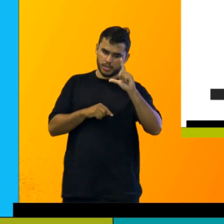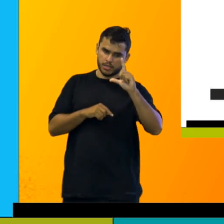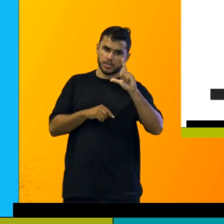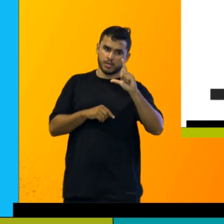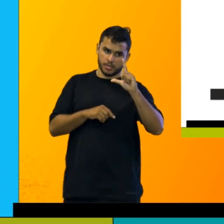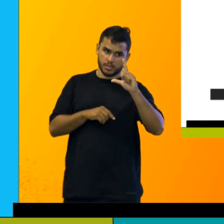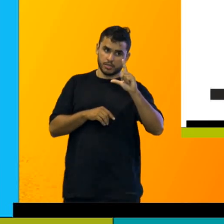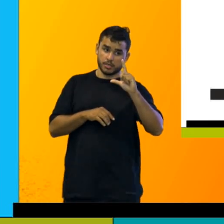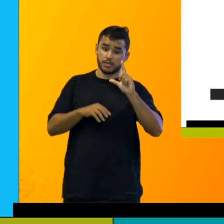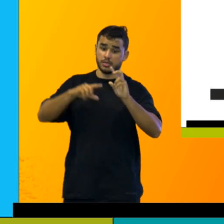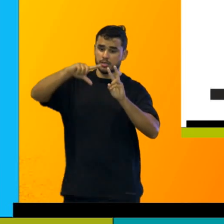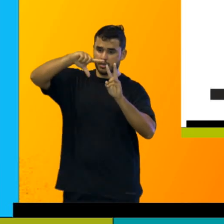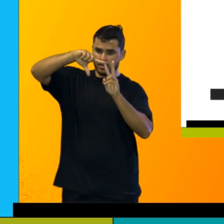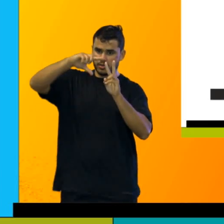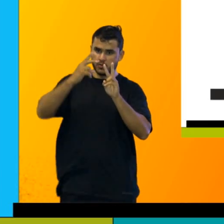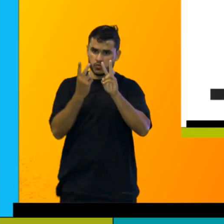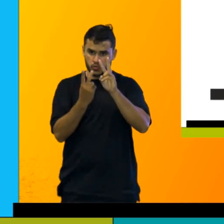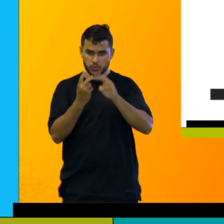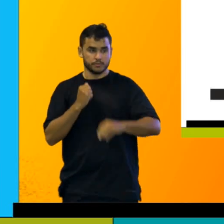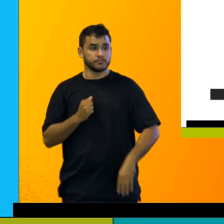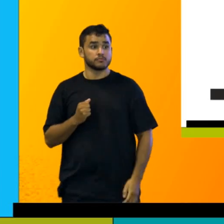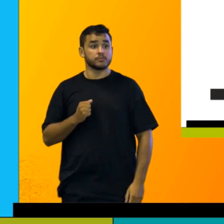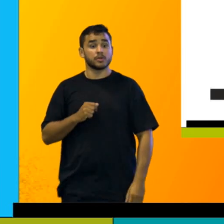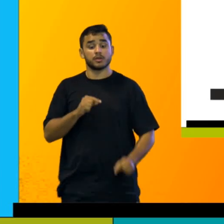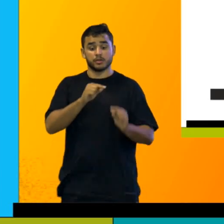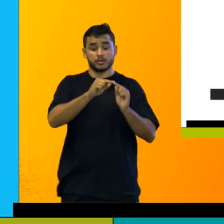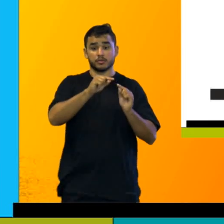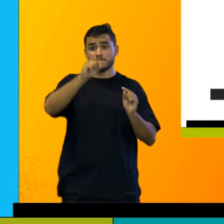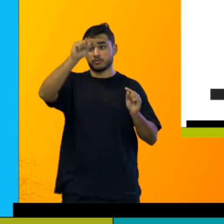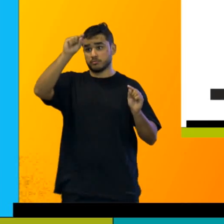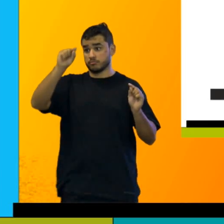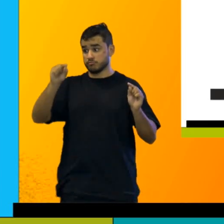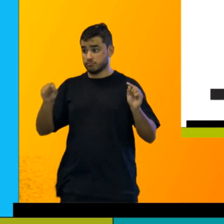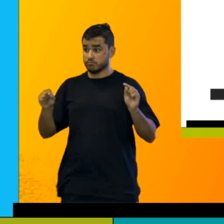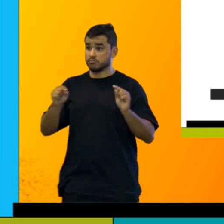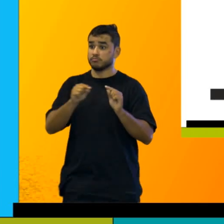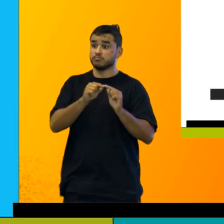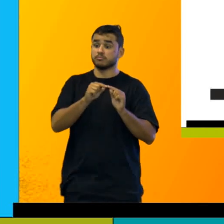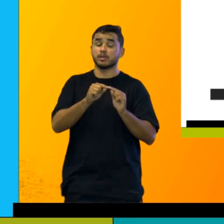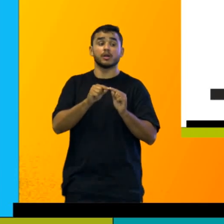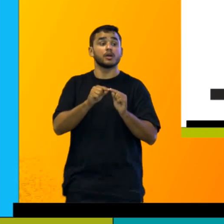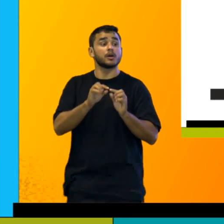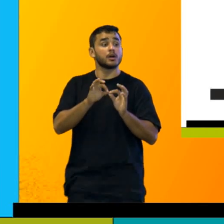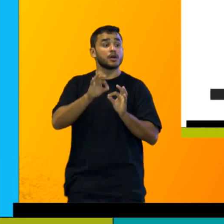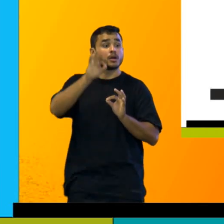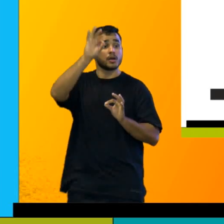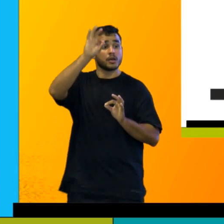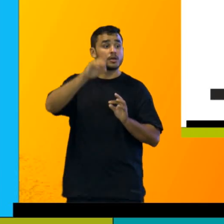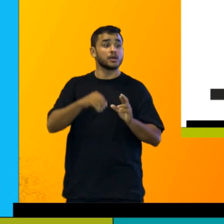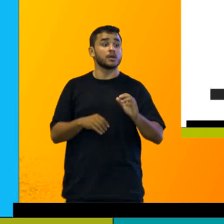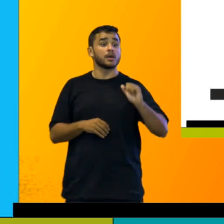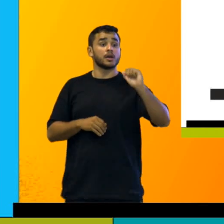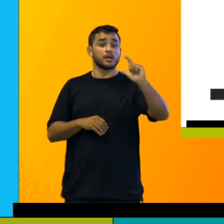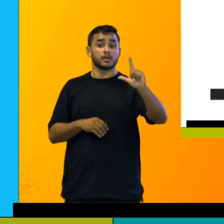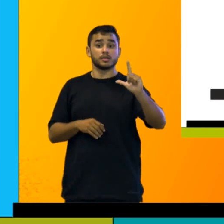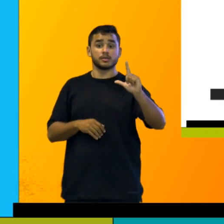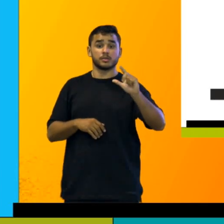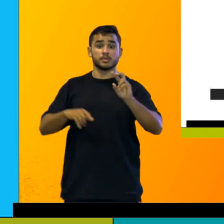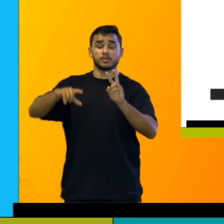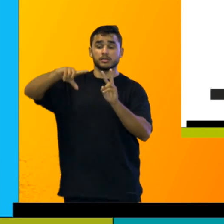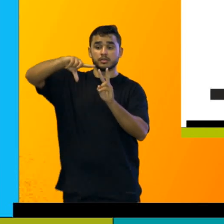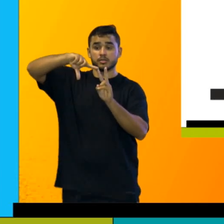2. O triângulo equilátero tem uma fórmula para a altura dele. É L raiz